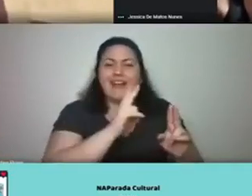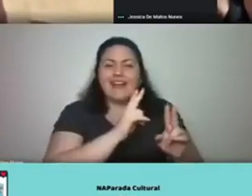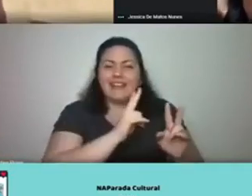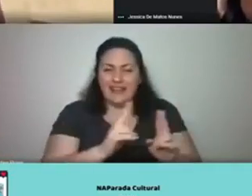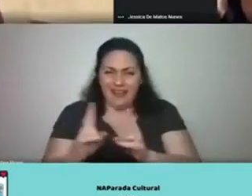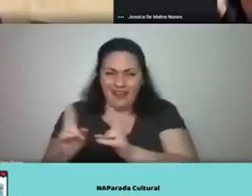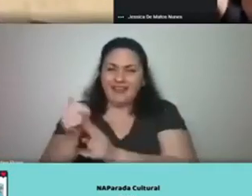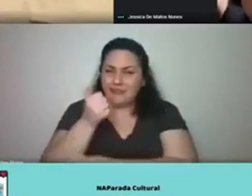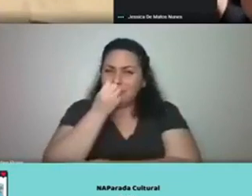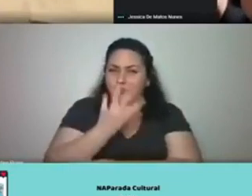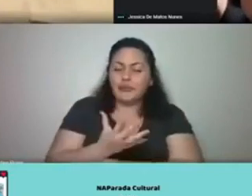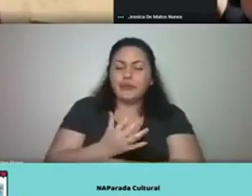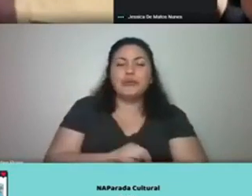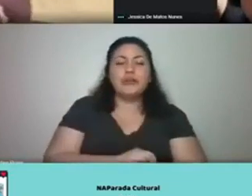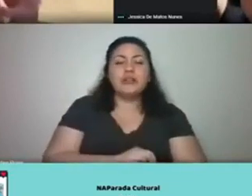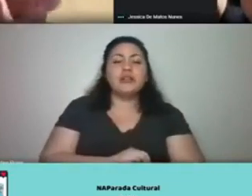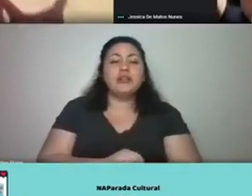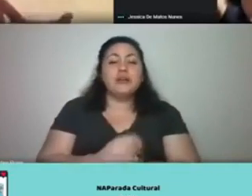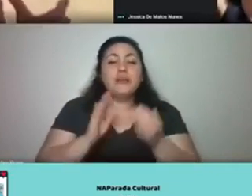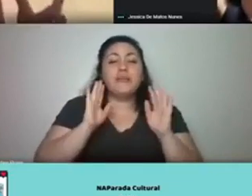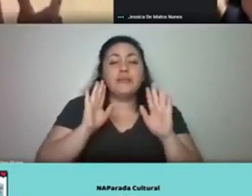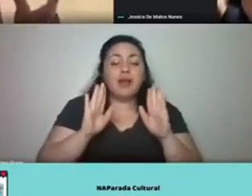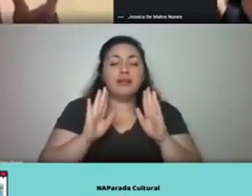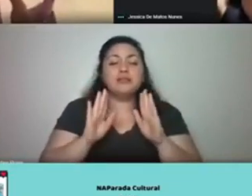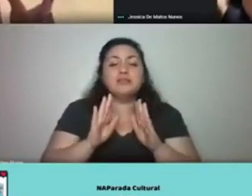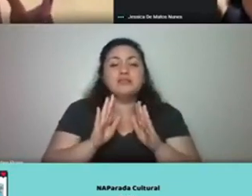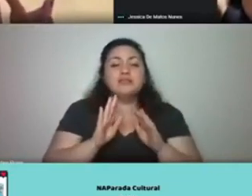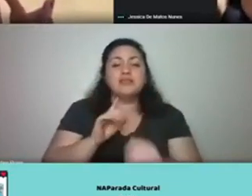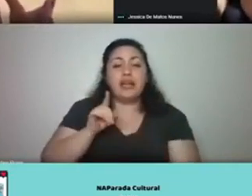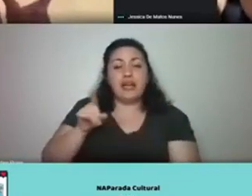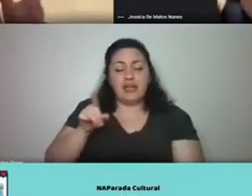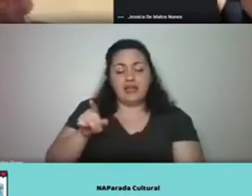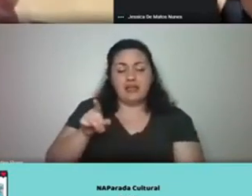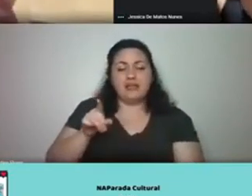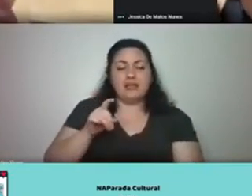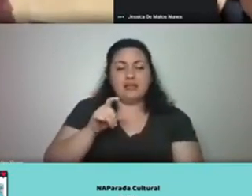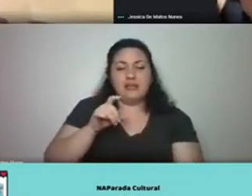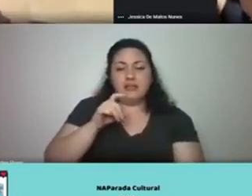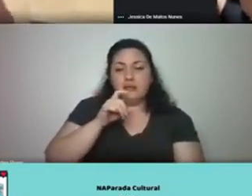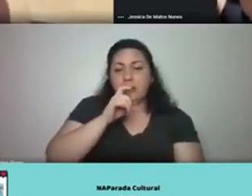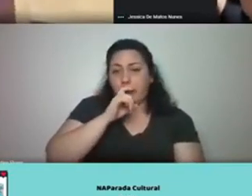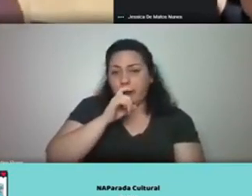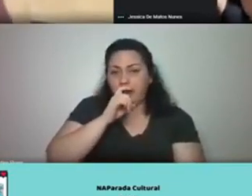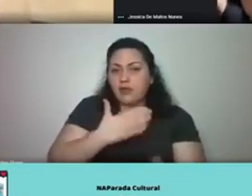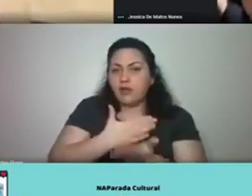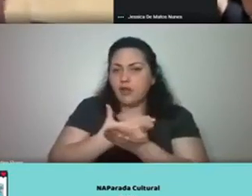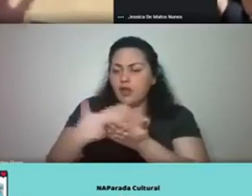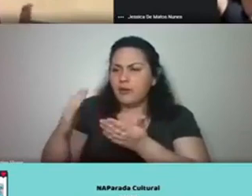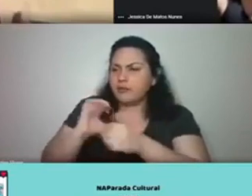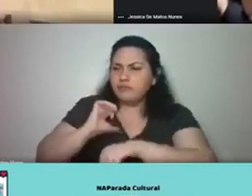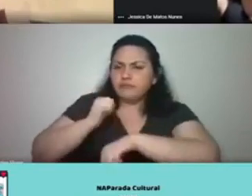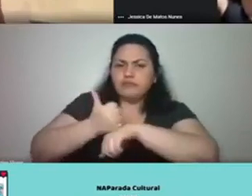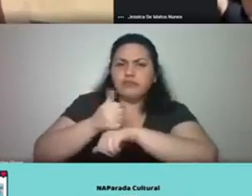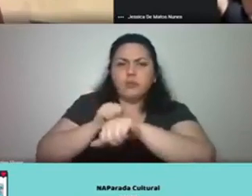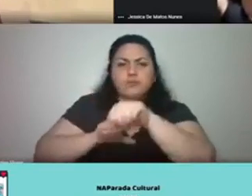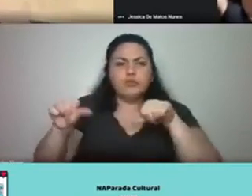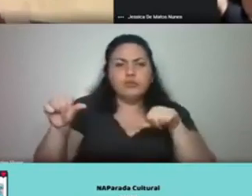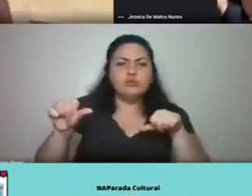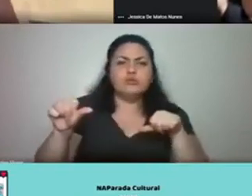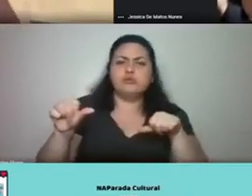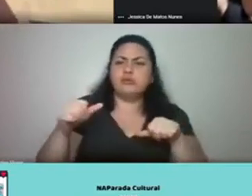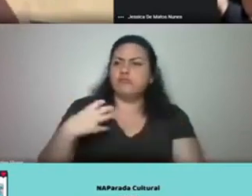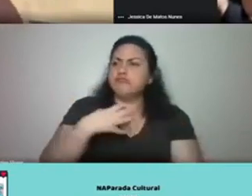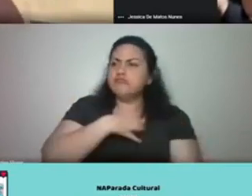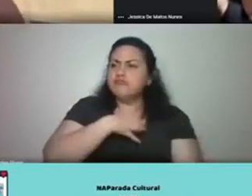mas ele também assumiu um novo papel dentro da família e começou a aprender novas técnicas,